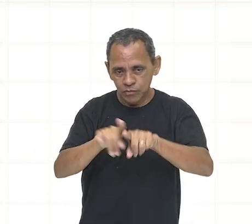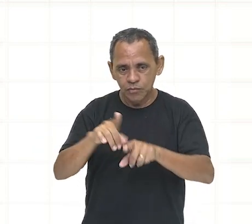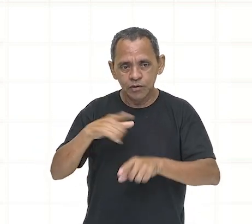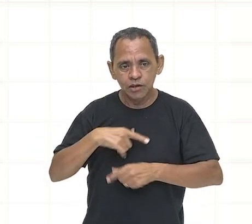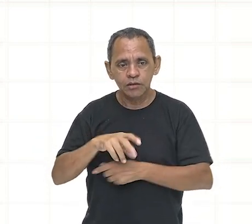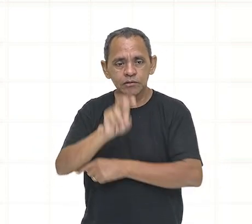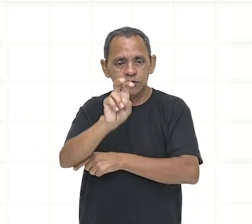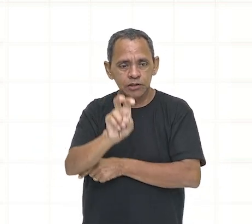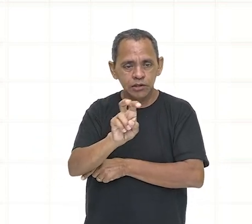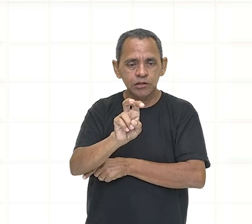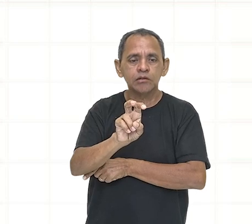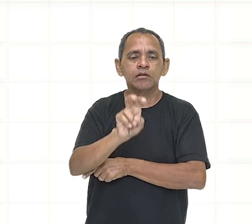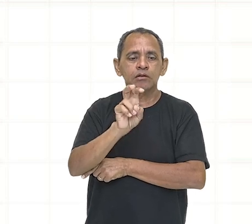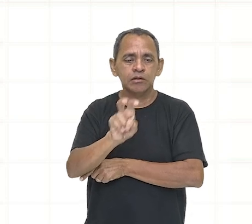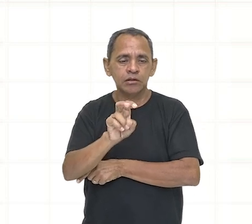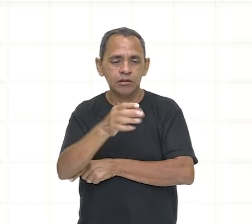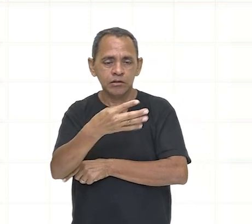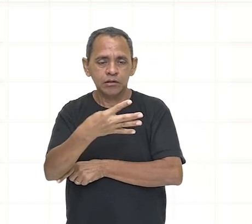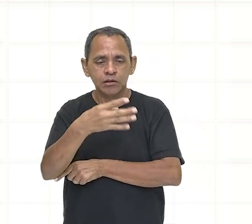tínhamos